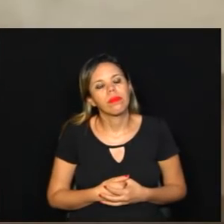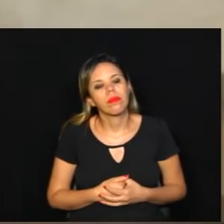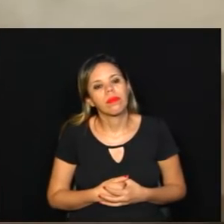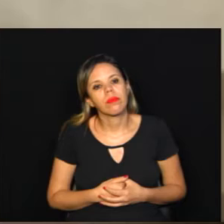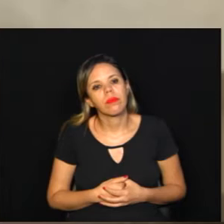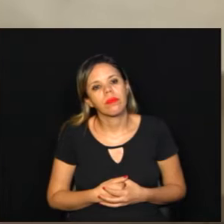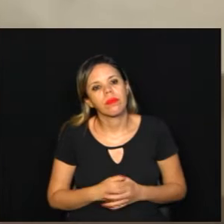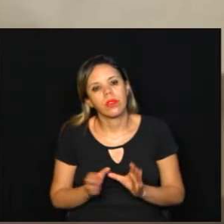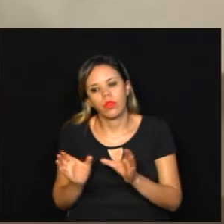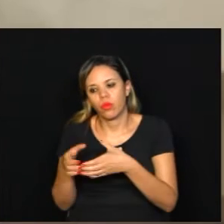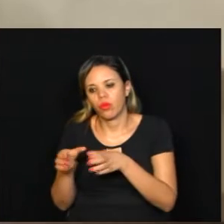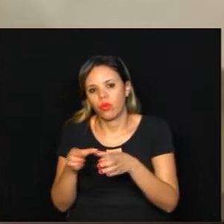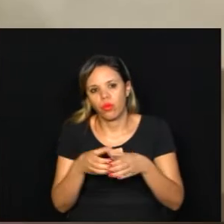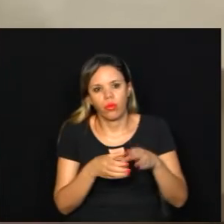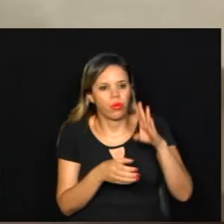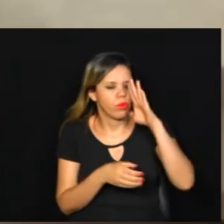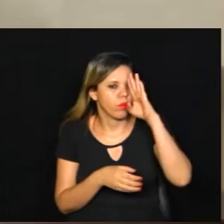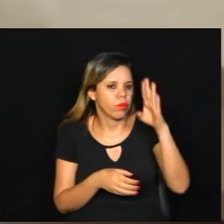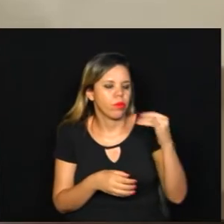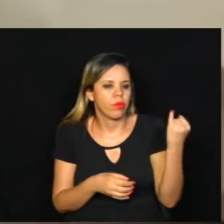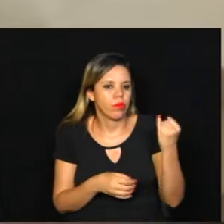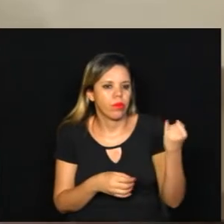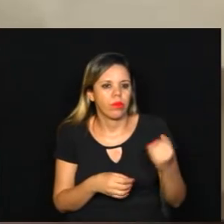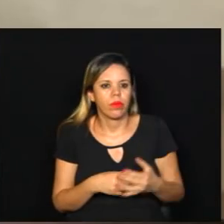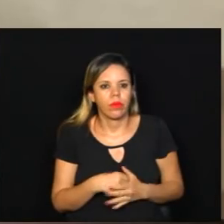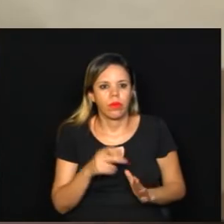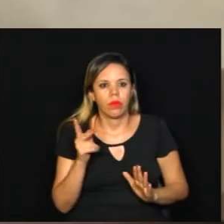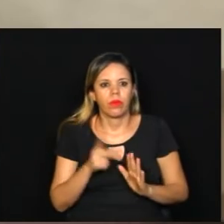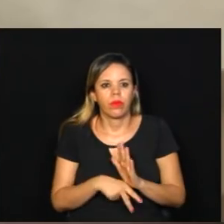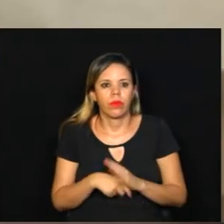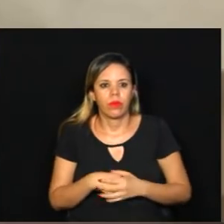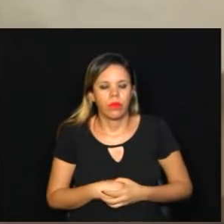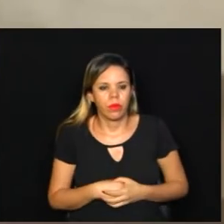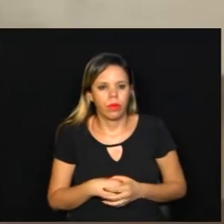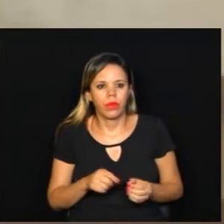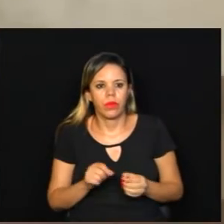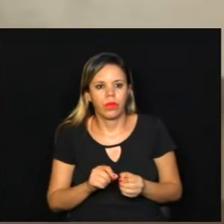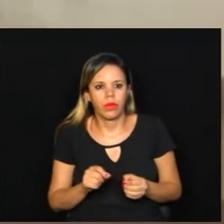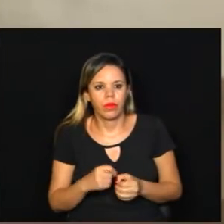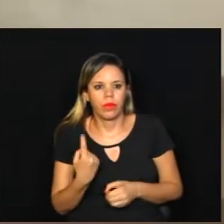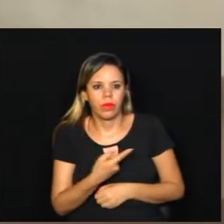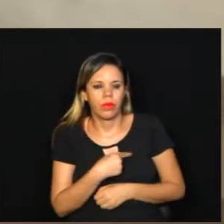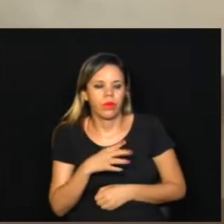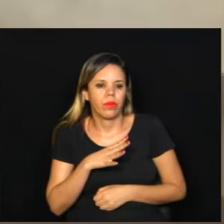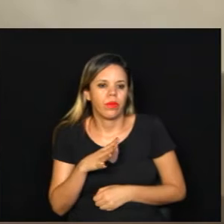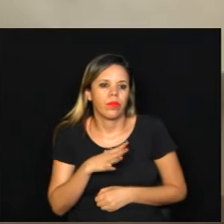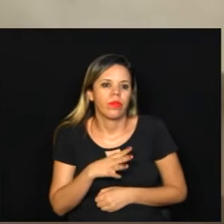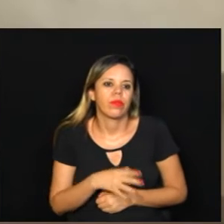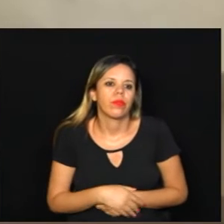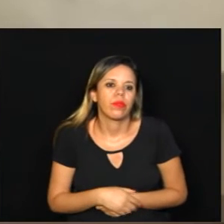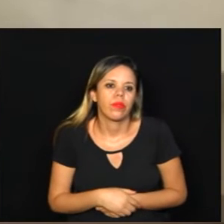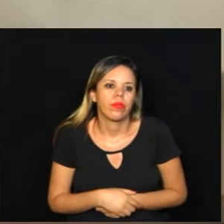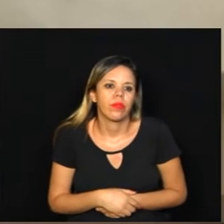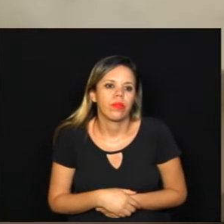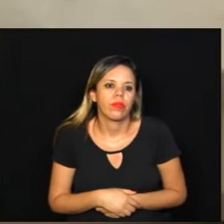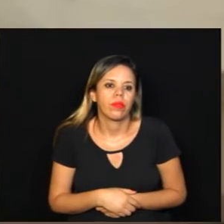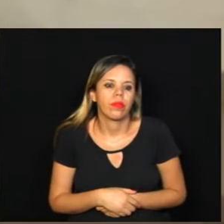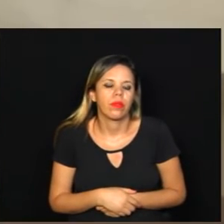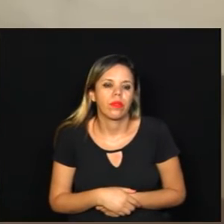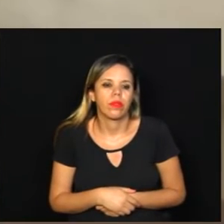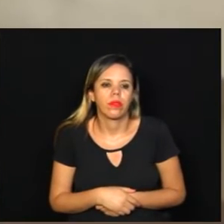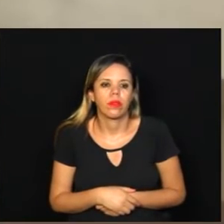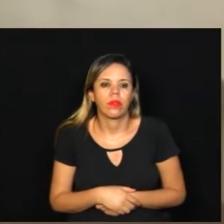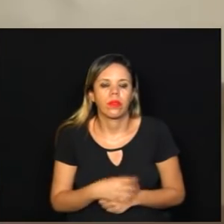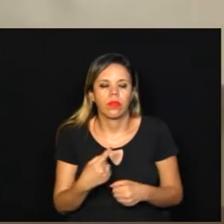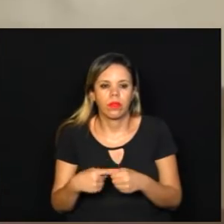etárias, aos grupos prioritários. Então esse é um projeto que foi feito para a nossa cidade, né, com especificidades para o